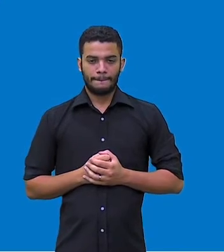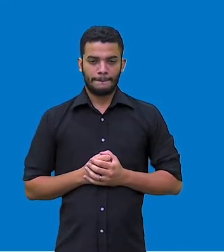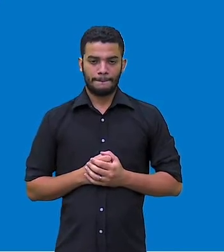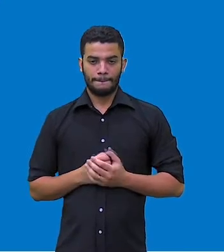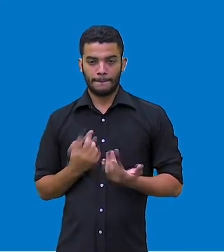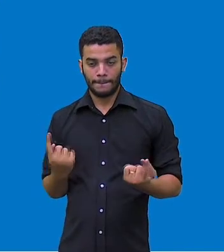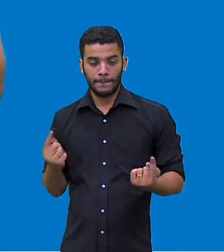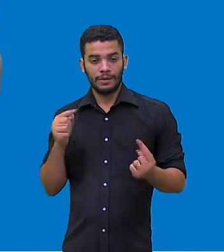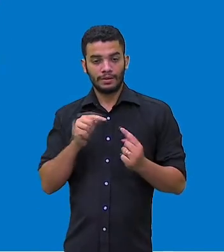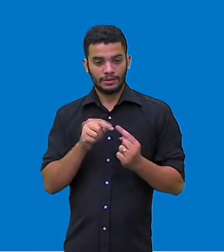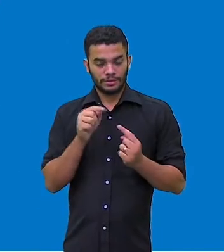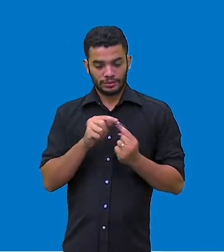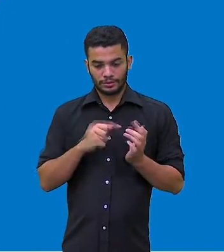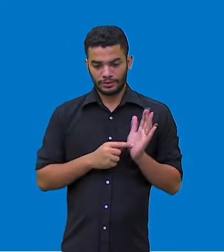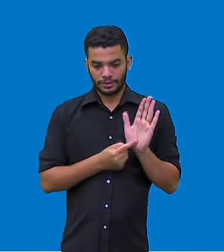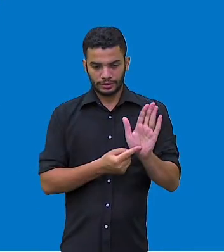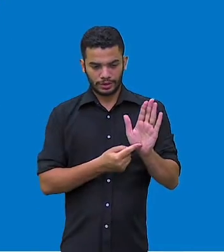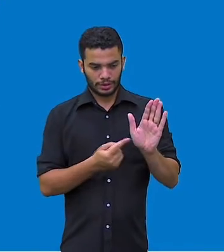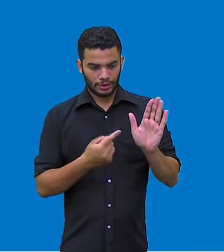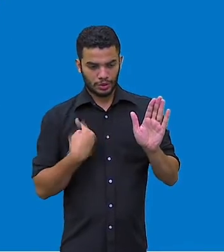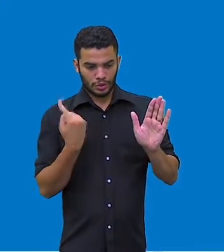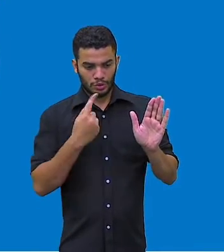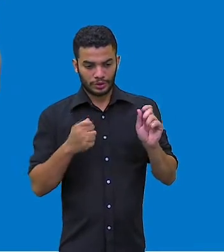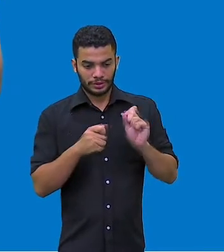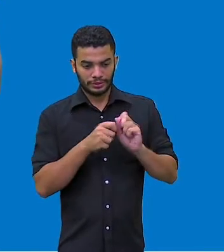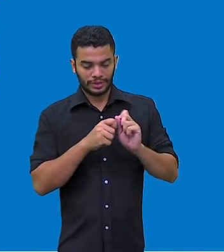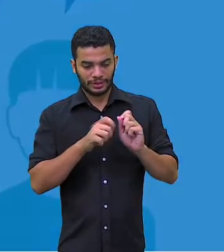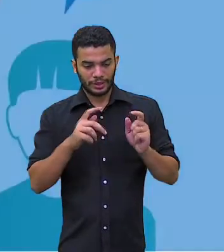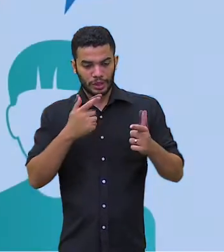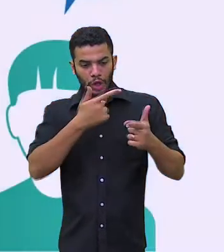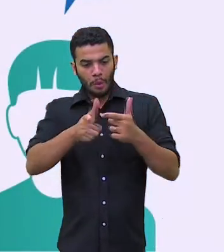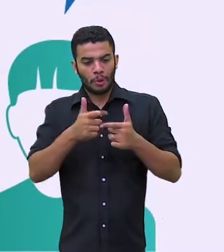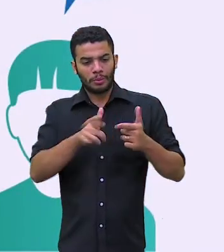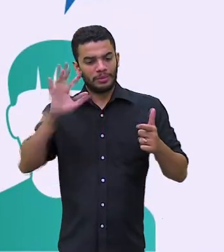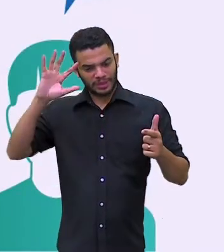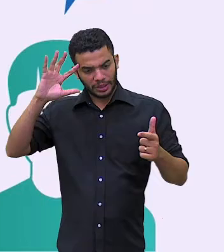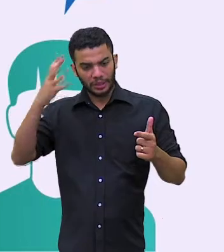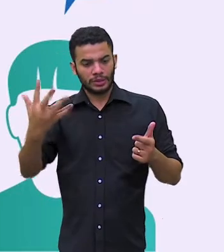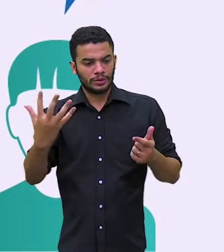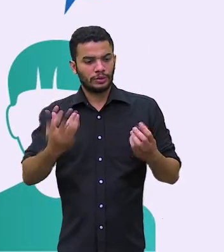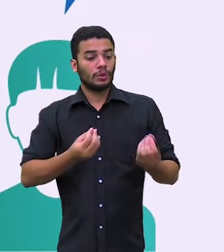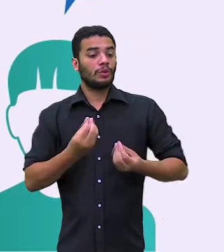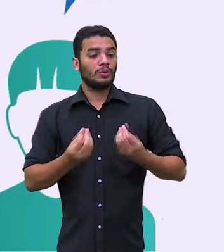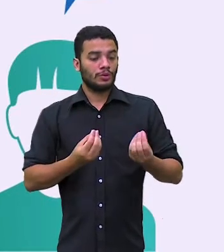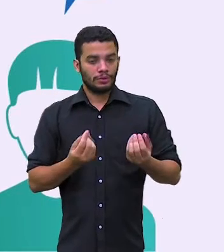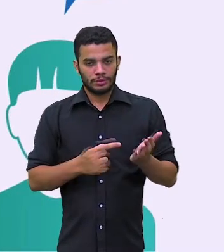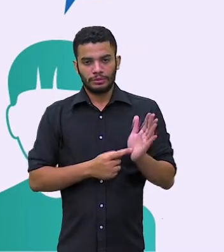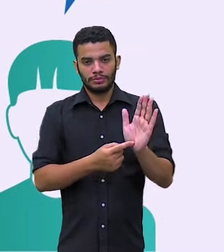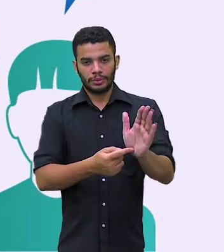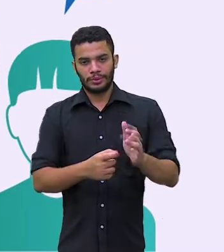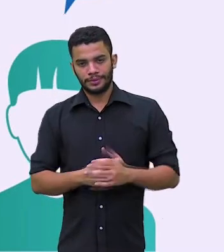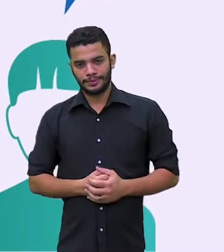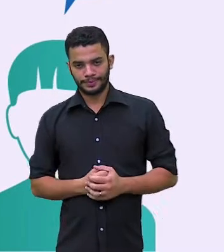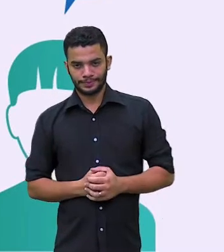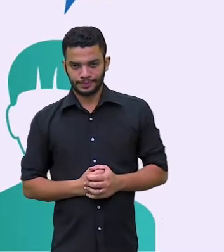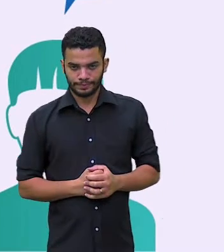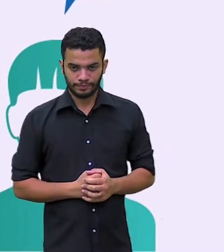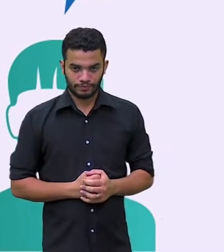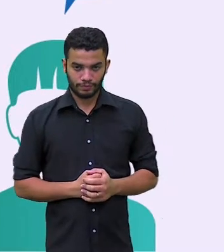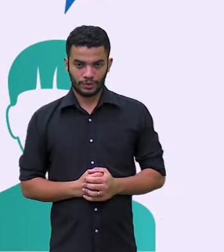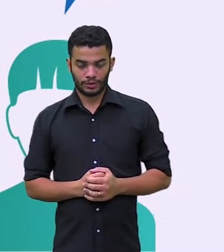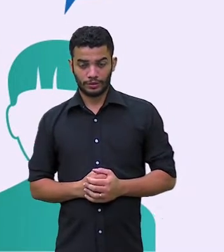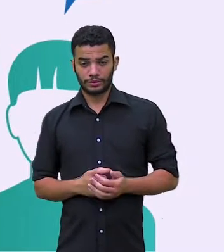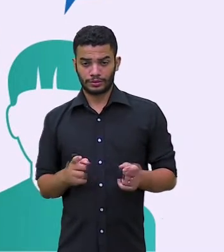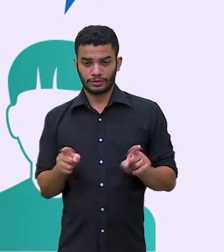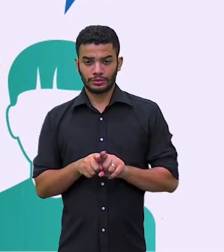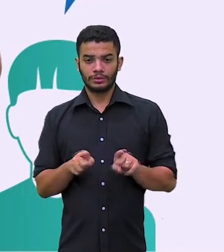justamente apontar uma solução. E o artigo de opinião, eles são textos muito parecidos com os dissertativos, sim,